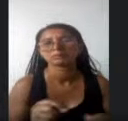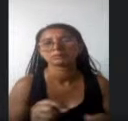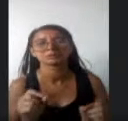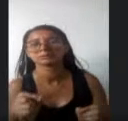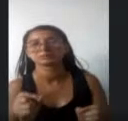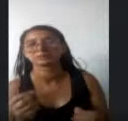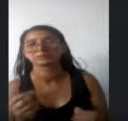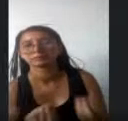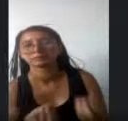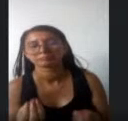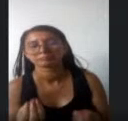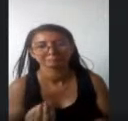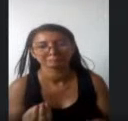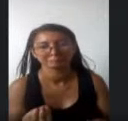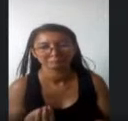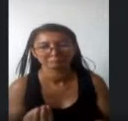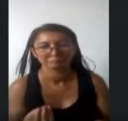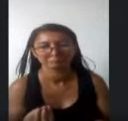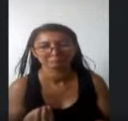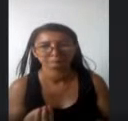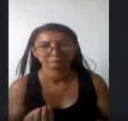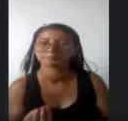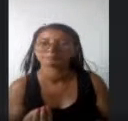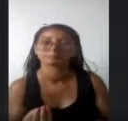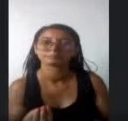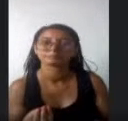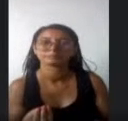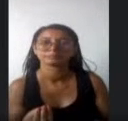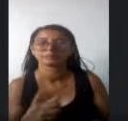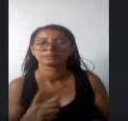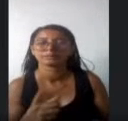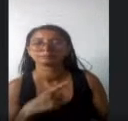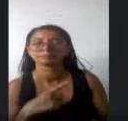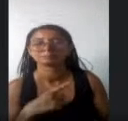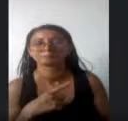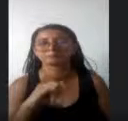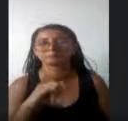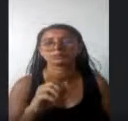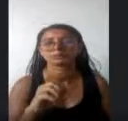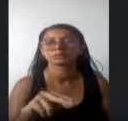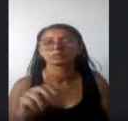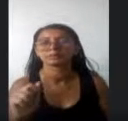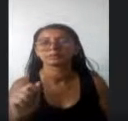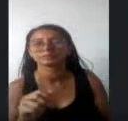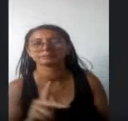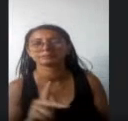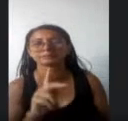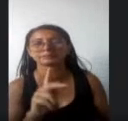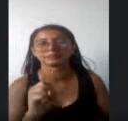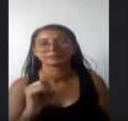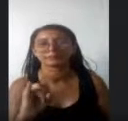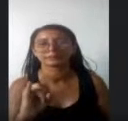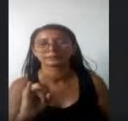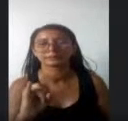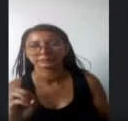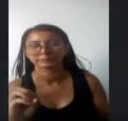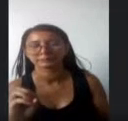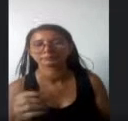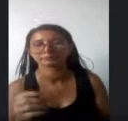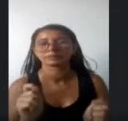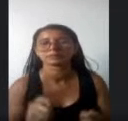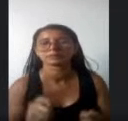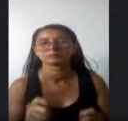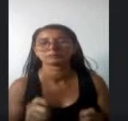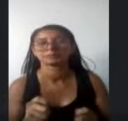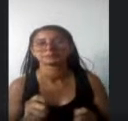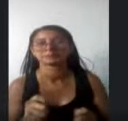relação à saúde do homem, como é que a gente aí, Joana, Kécio e Ana, enxergam esse tema para a gente poder fazer aí um processo